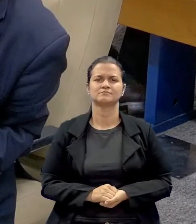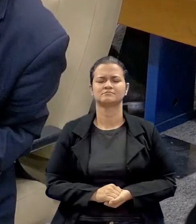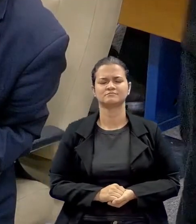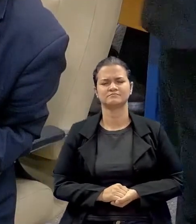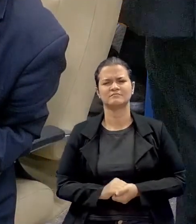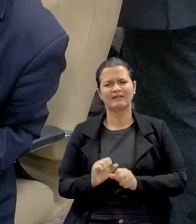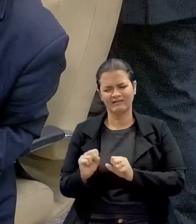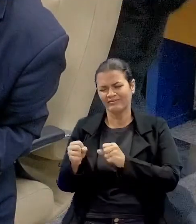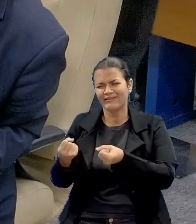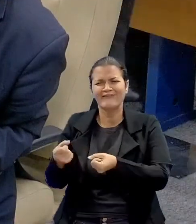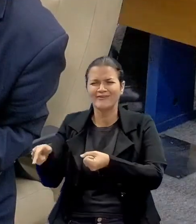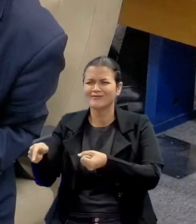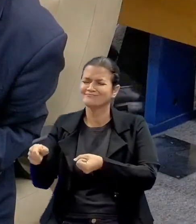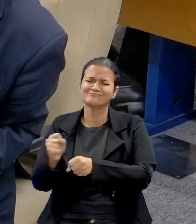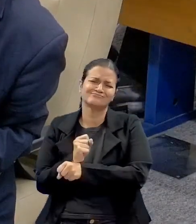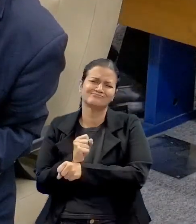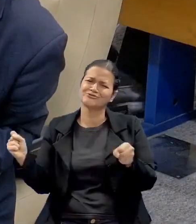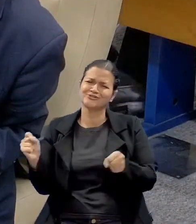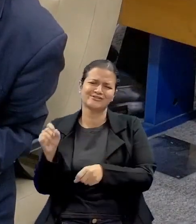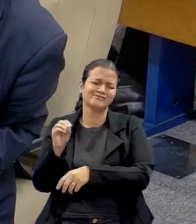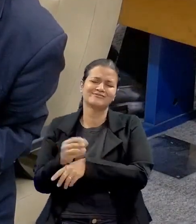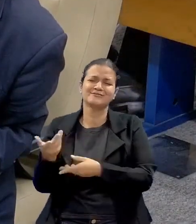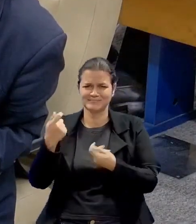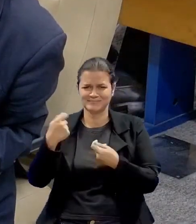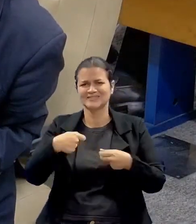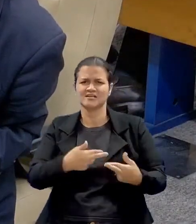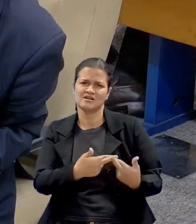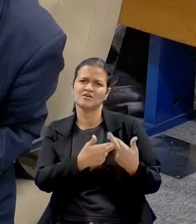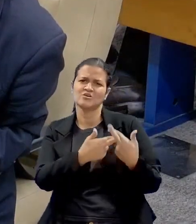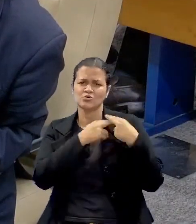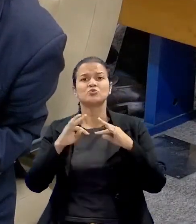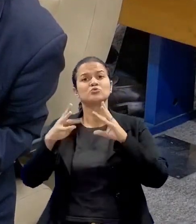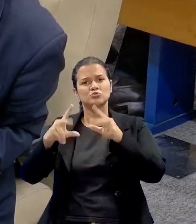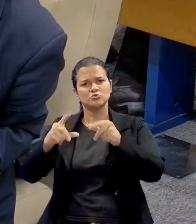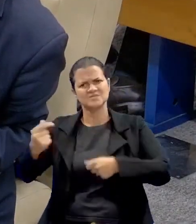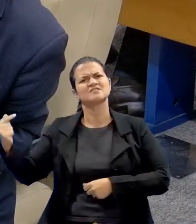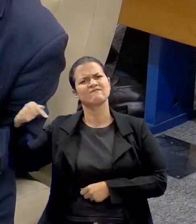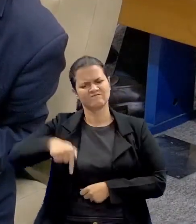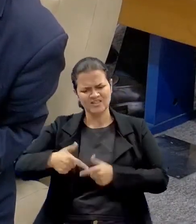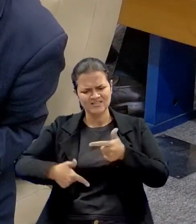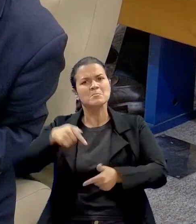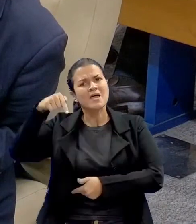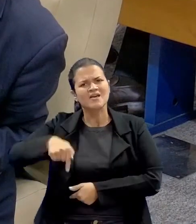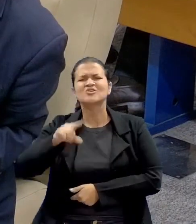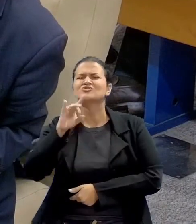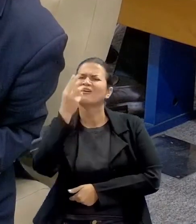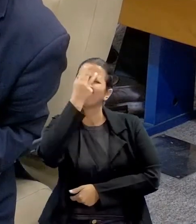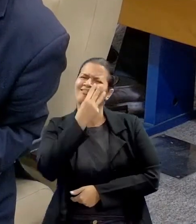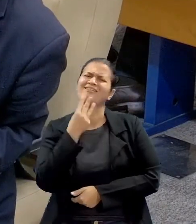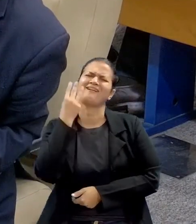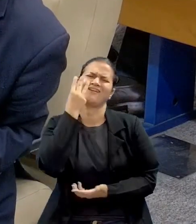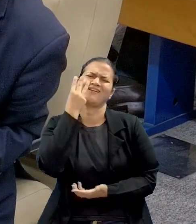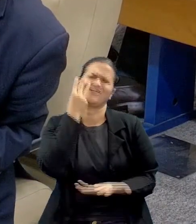não defendesse o indefensável. Tem a responsabilidade, todos têm que estar aqui em plenário. É só 3 horas por dia.